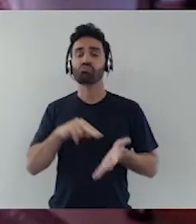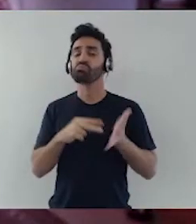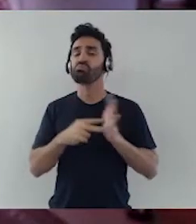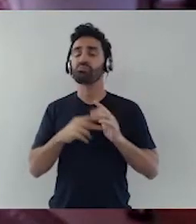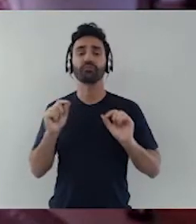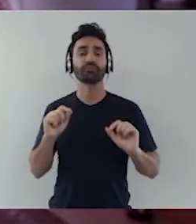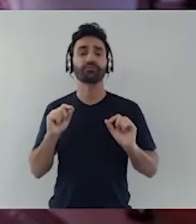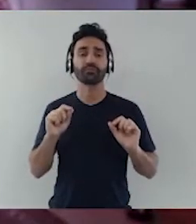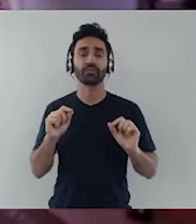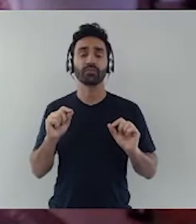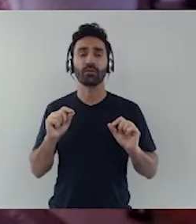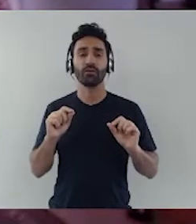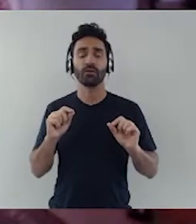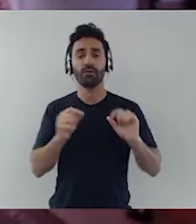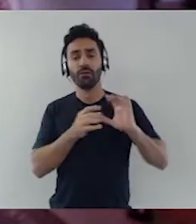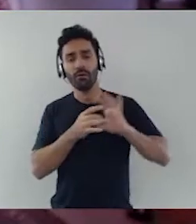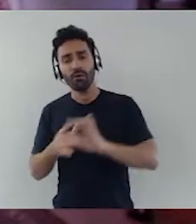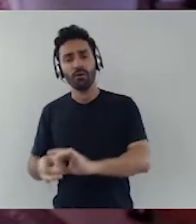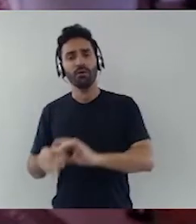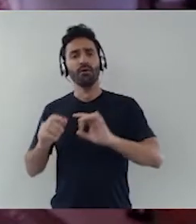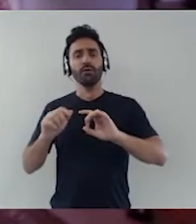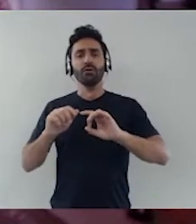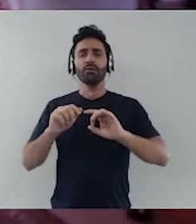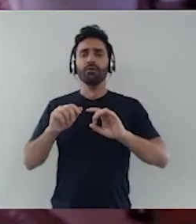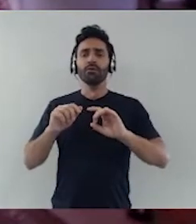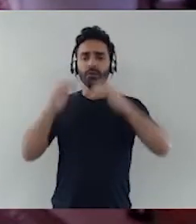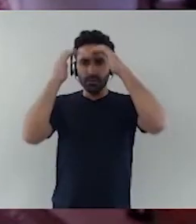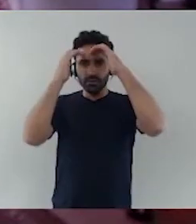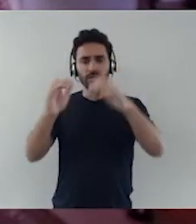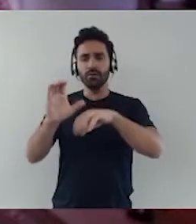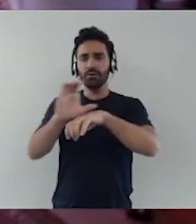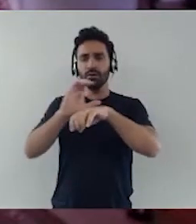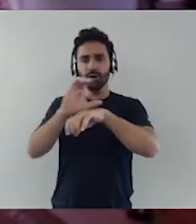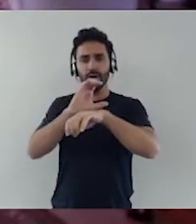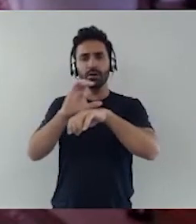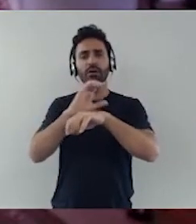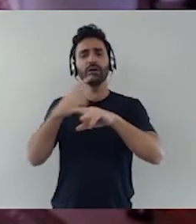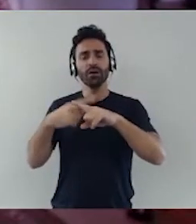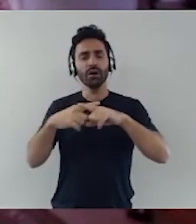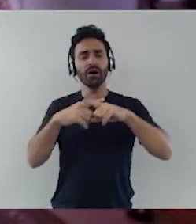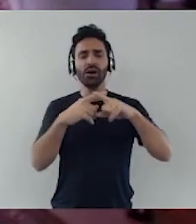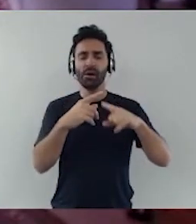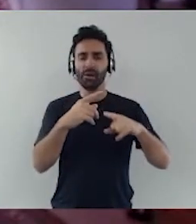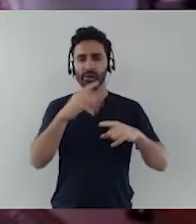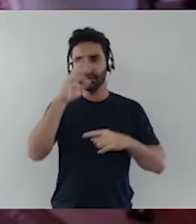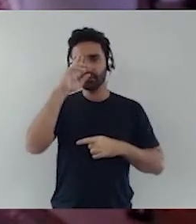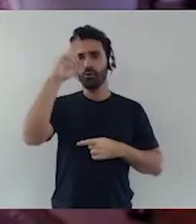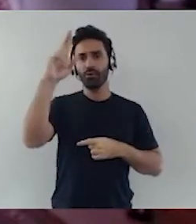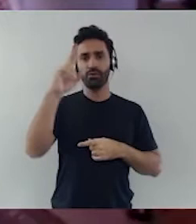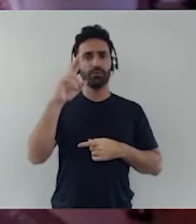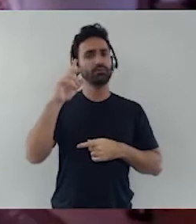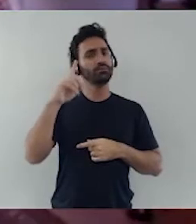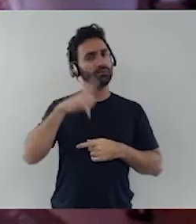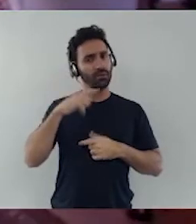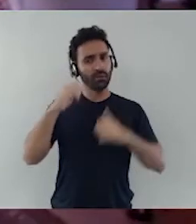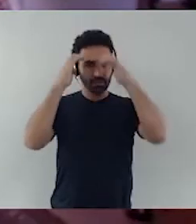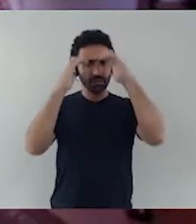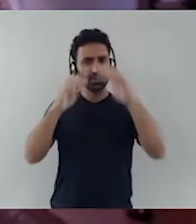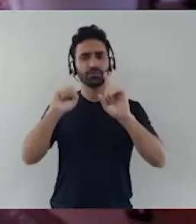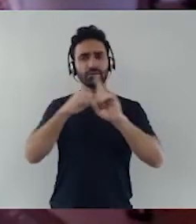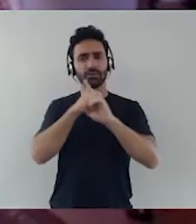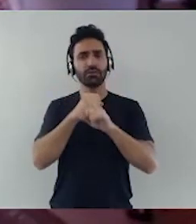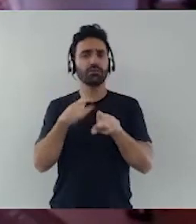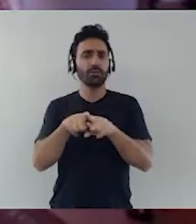sentido pleno às noções constitucionais da função social da propriedade e das funções sociais da